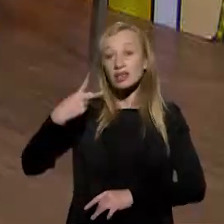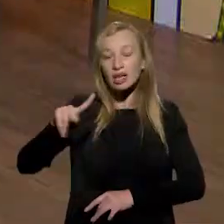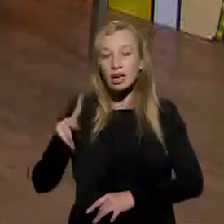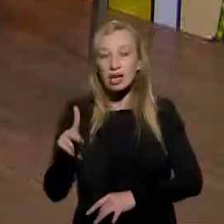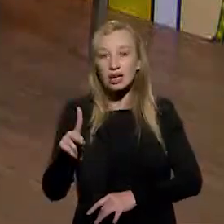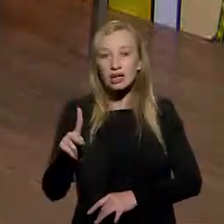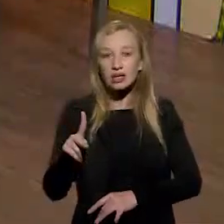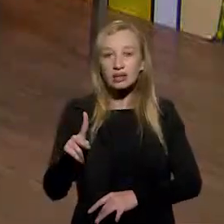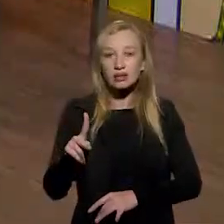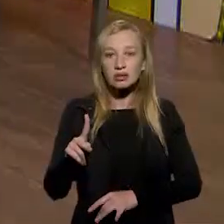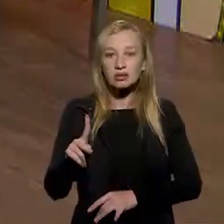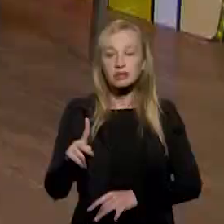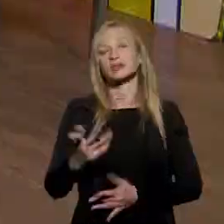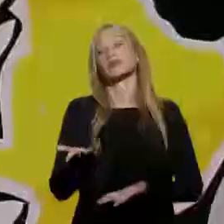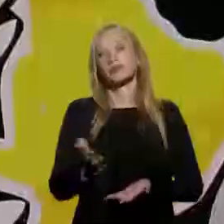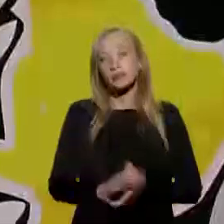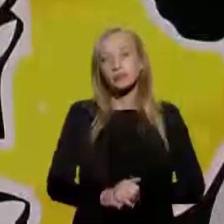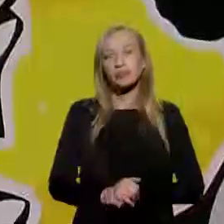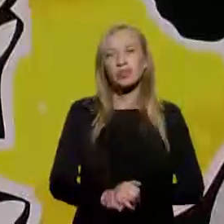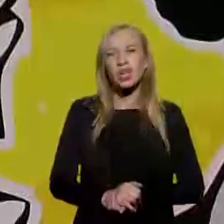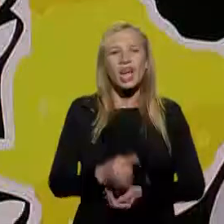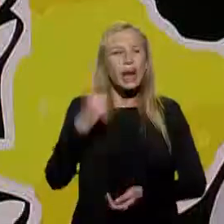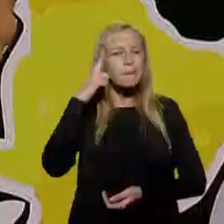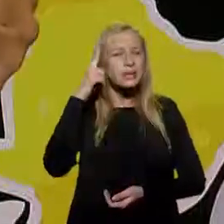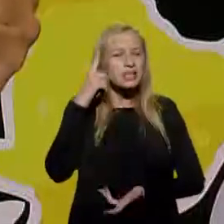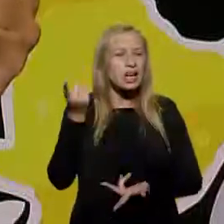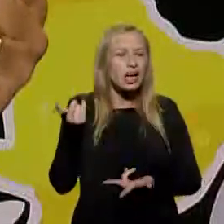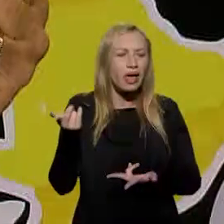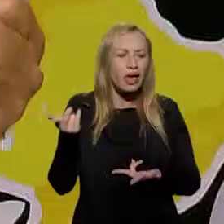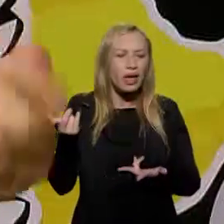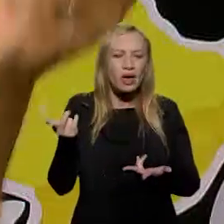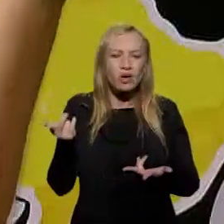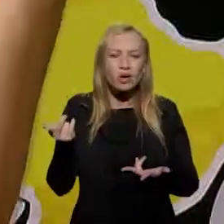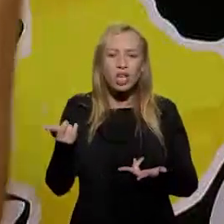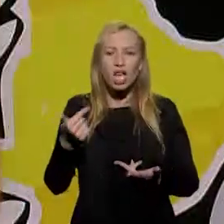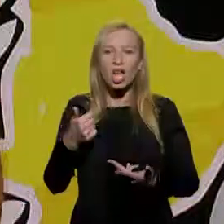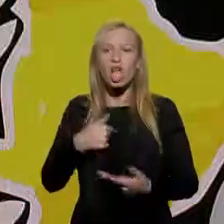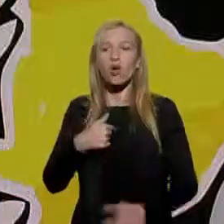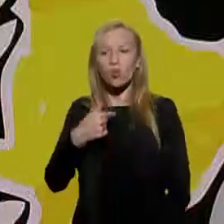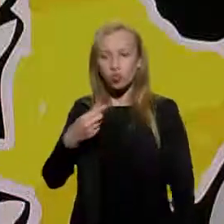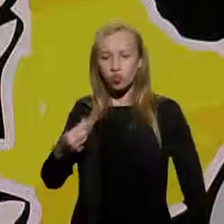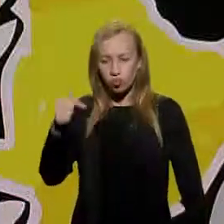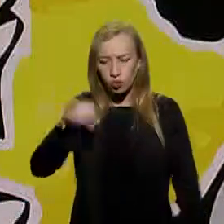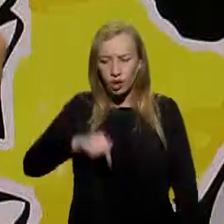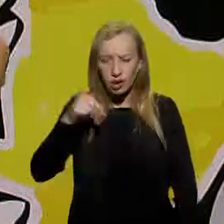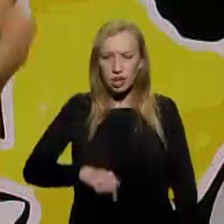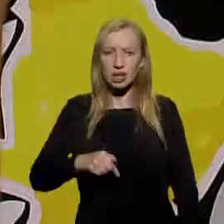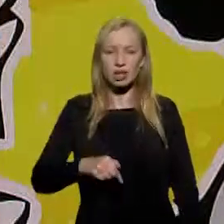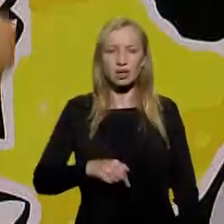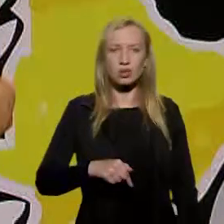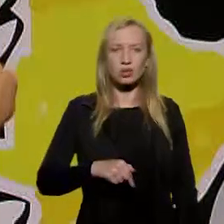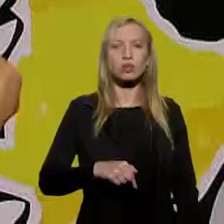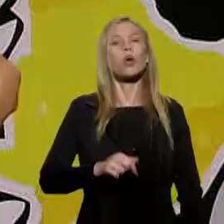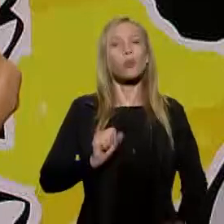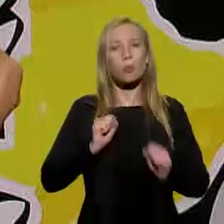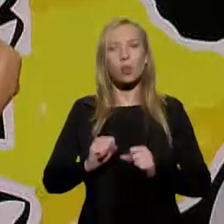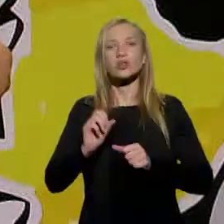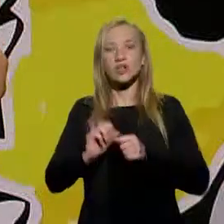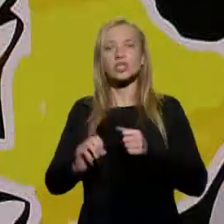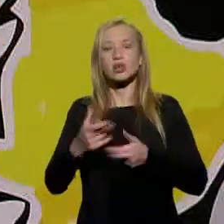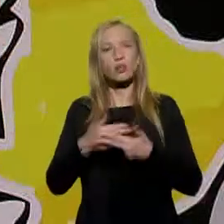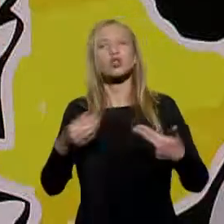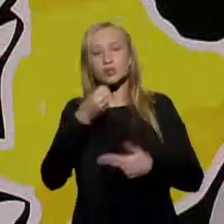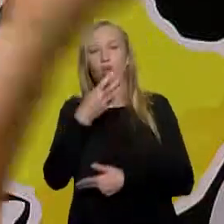torcida não deixou de ser sigilosa da missão dela como se ela pensasse né eu estou aqui eu estou nesse cargo tem a chance de fazer